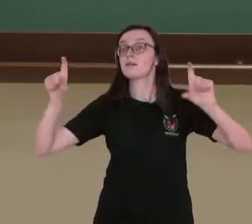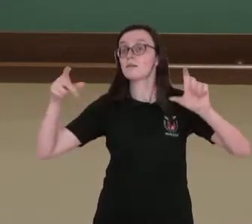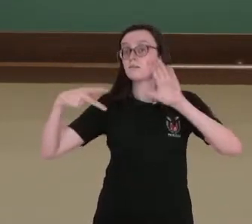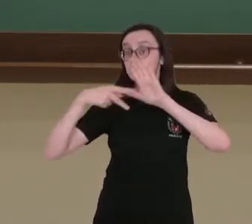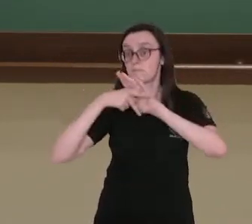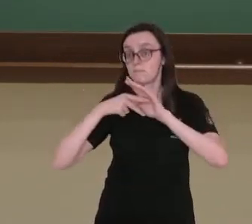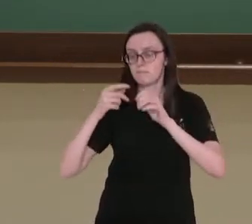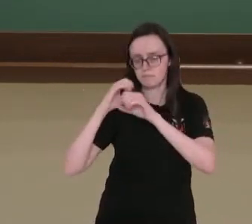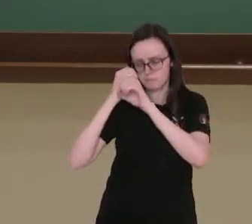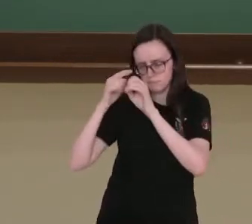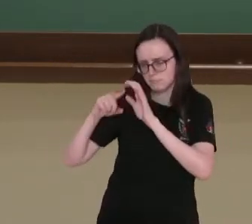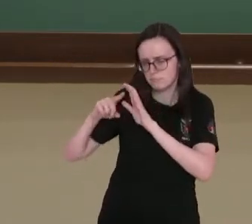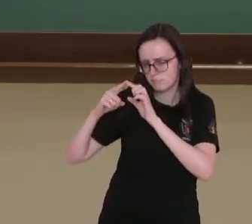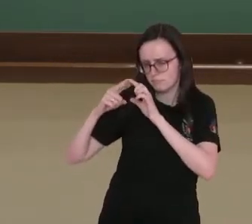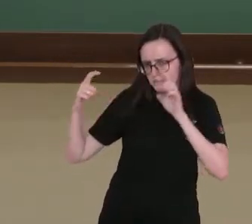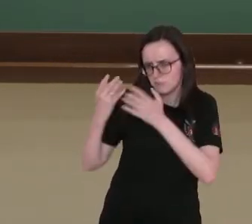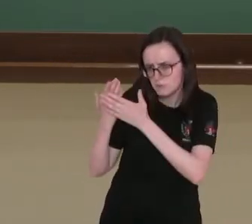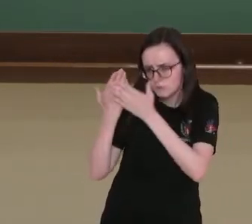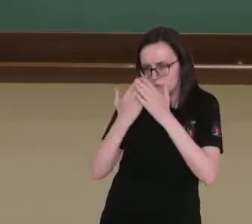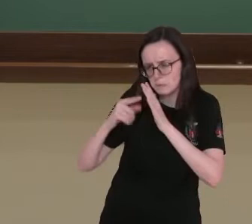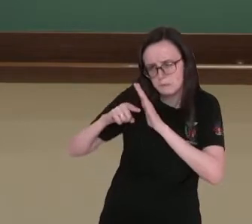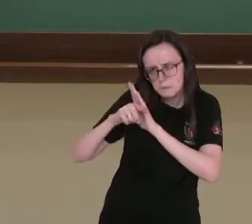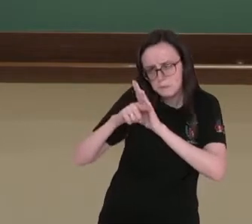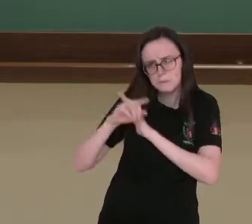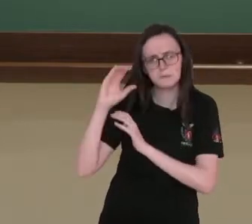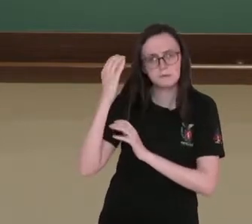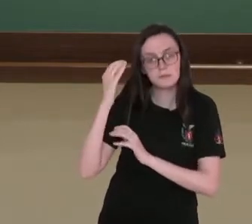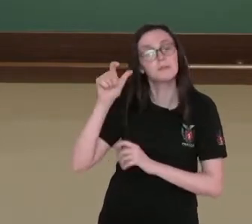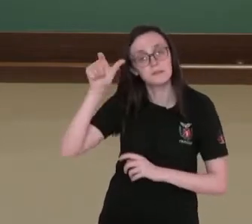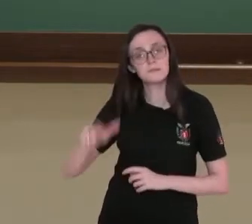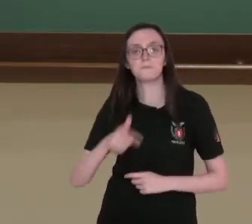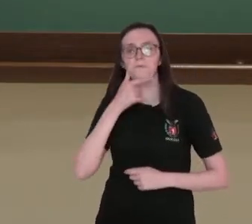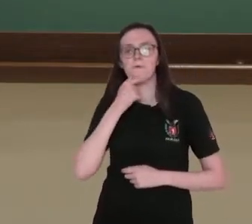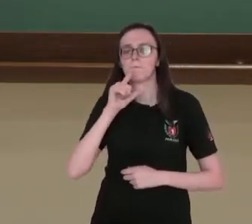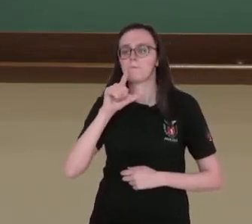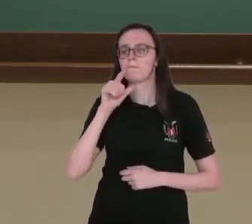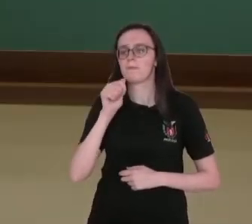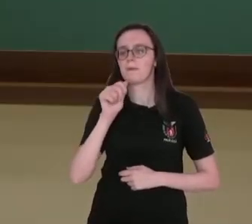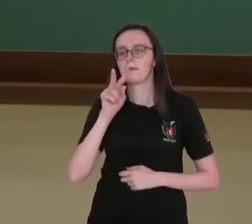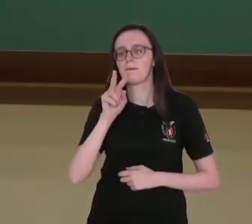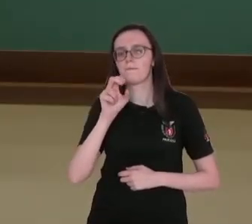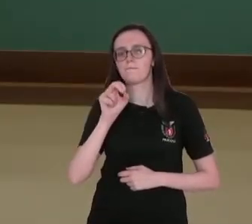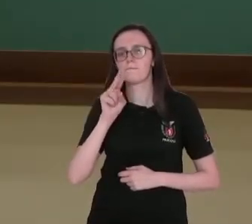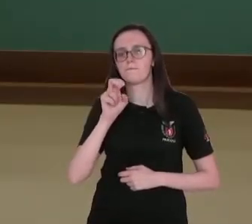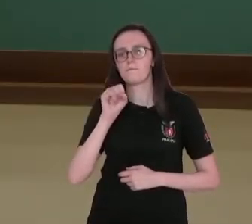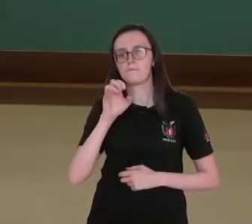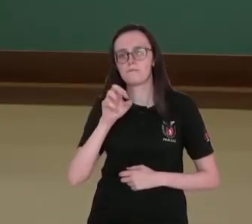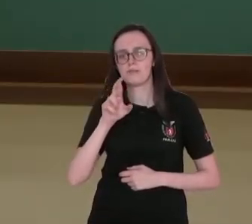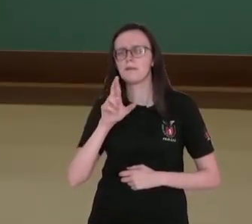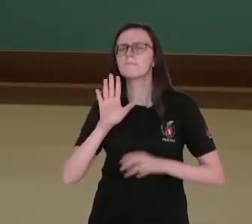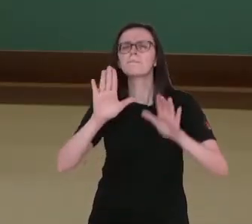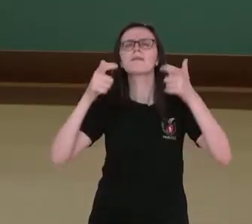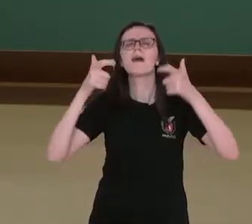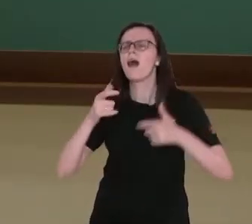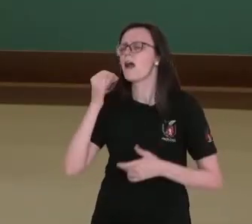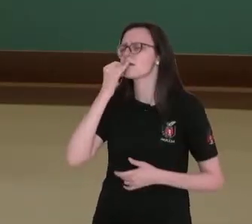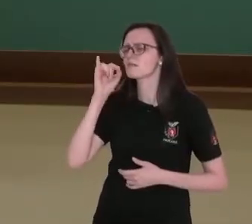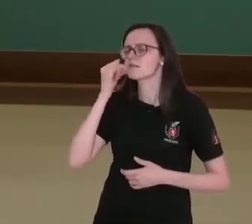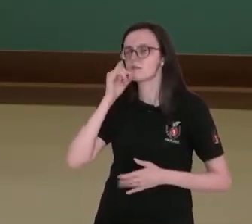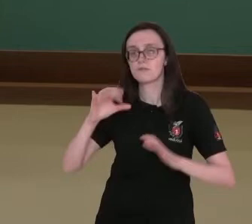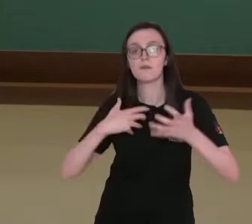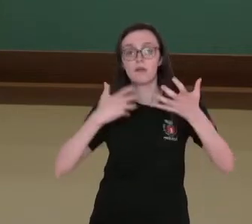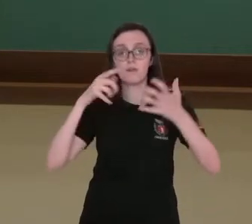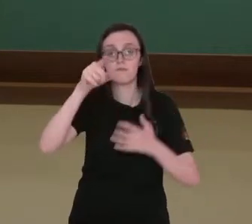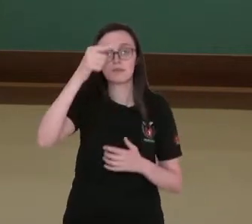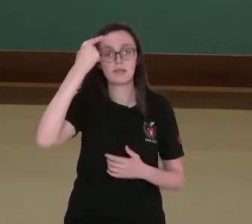cientista chamado Lavoisier. Galera, aonde entra a energia? Eu quero que você pense no seguinte: